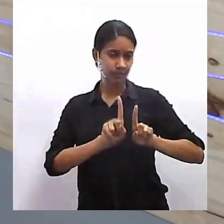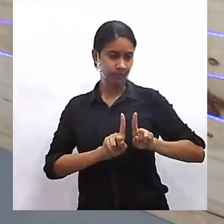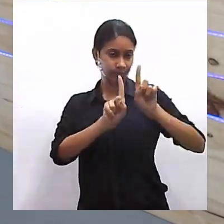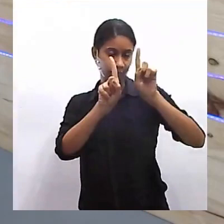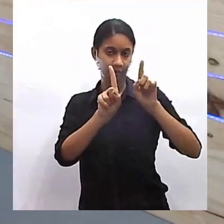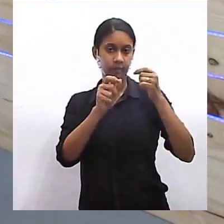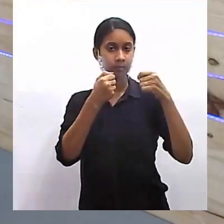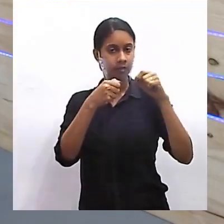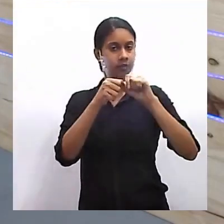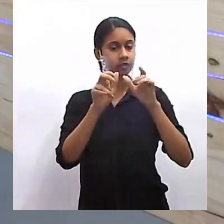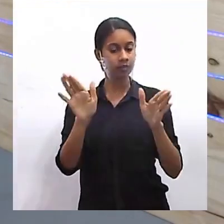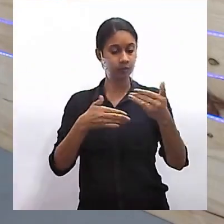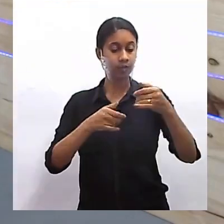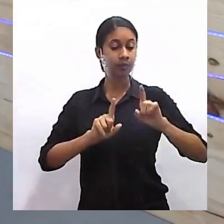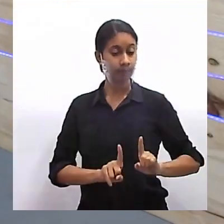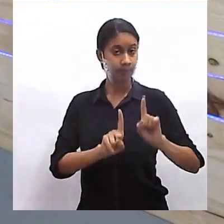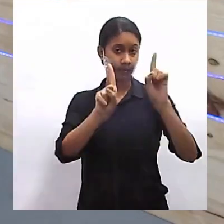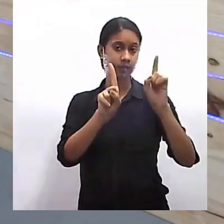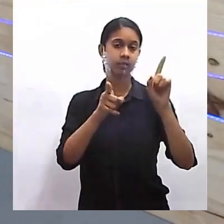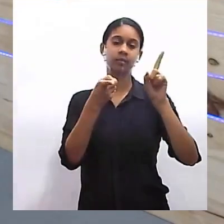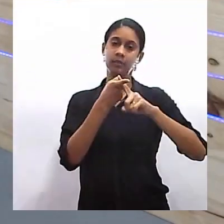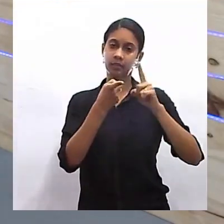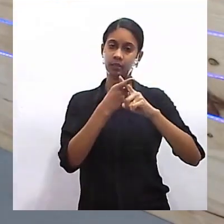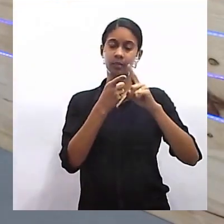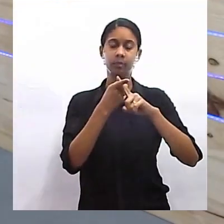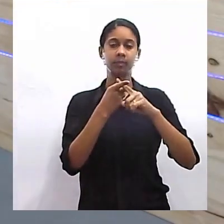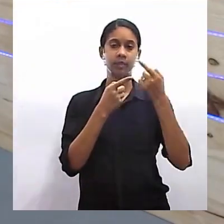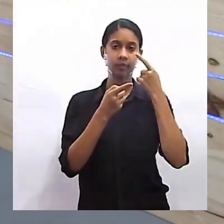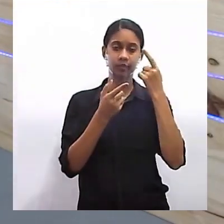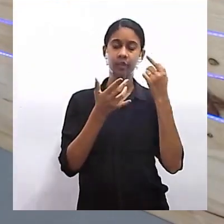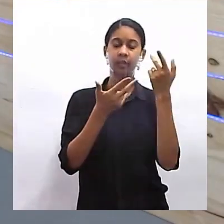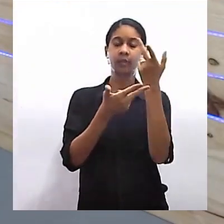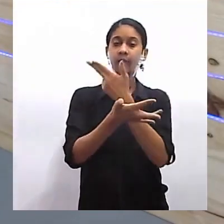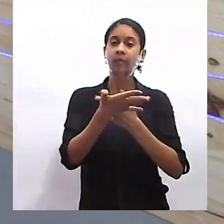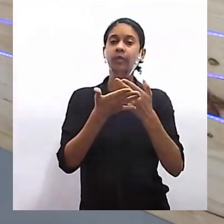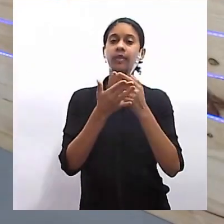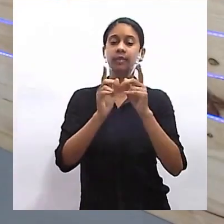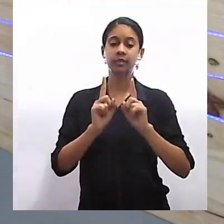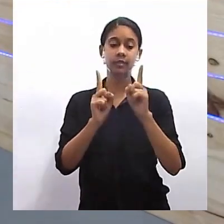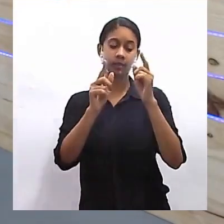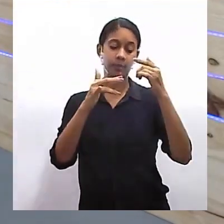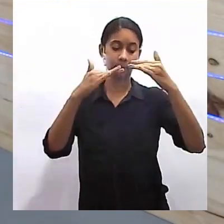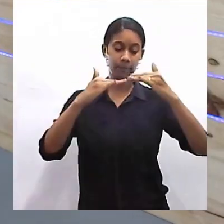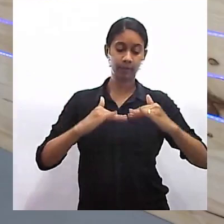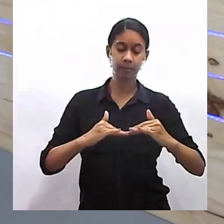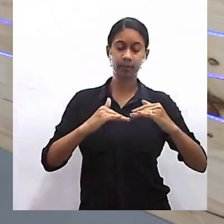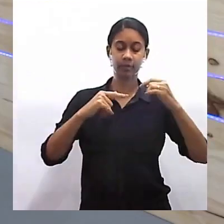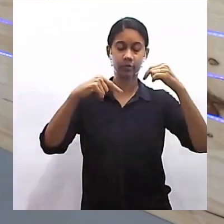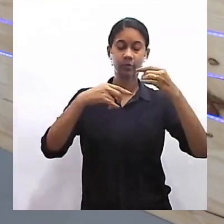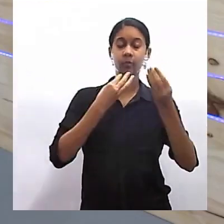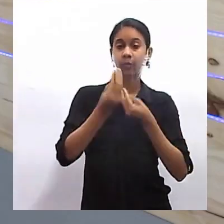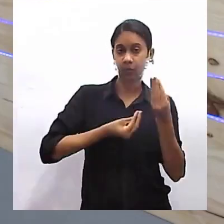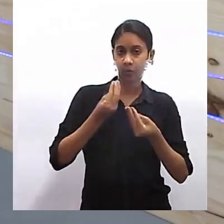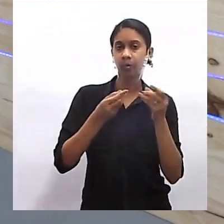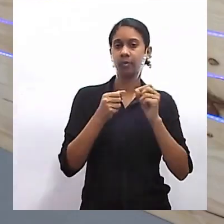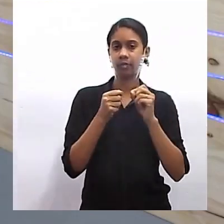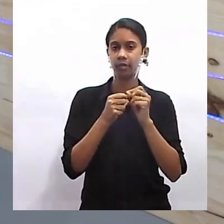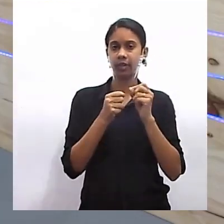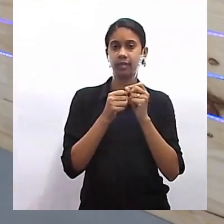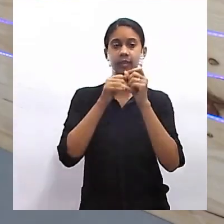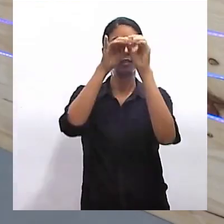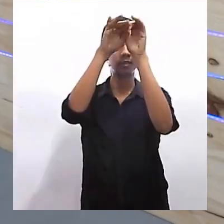respeitar. Respeitar também a quantidade de carga que pode ser colocada dentro dela, em cima dela, que é o que tem também na